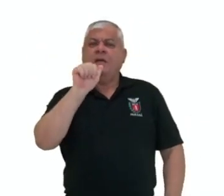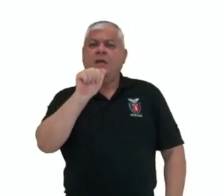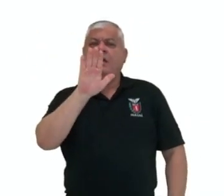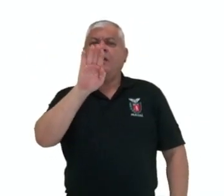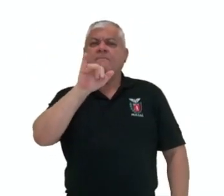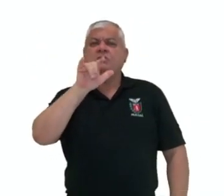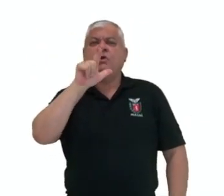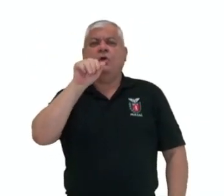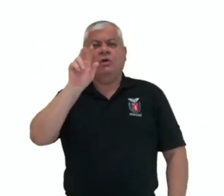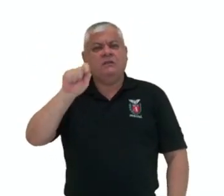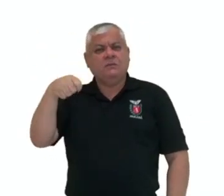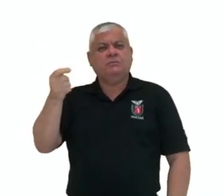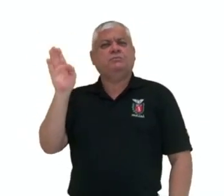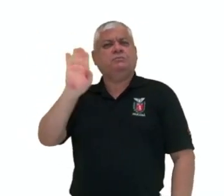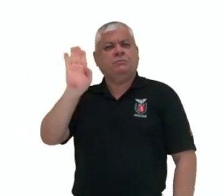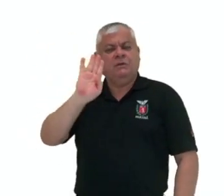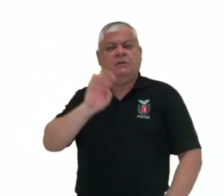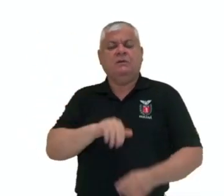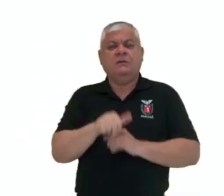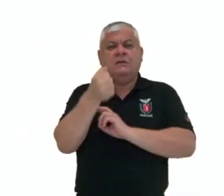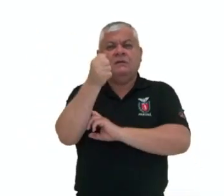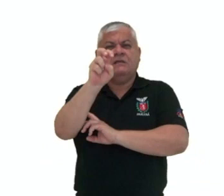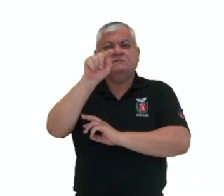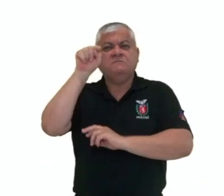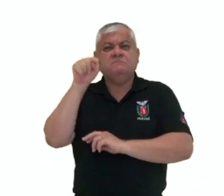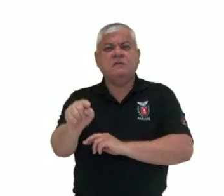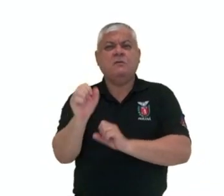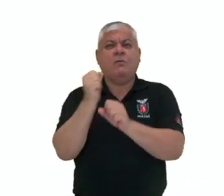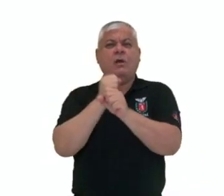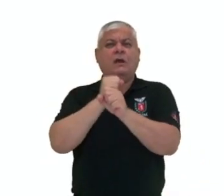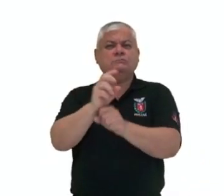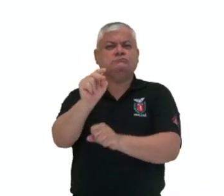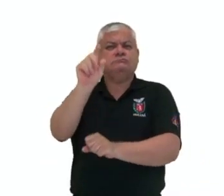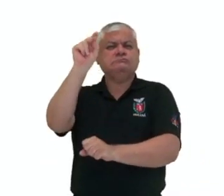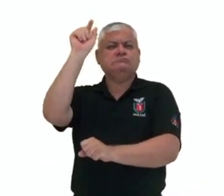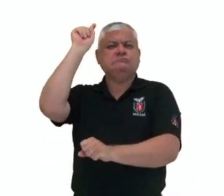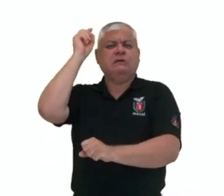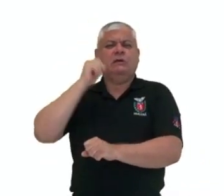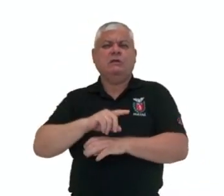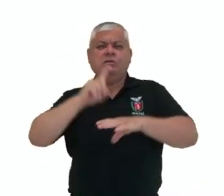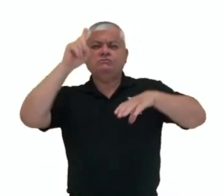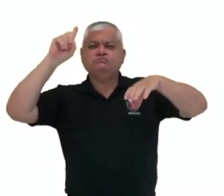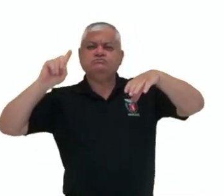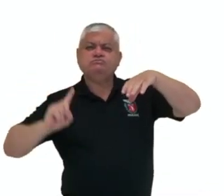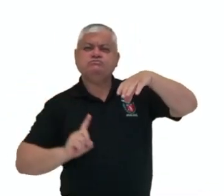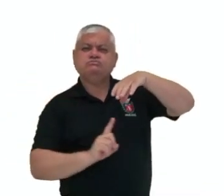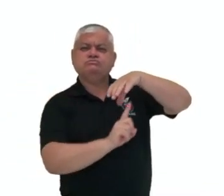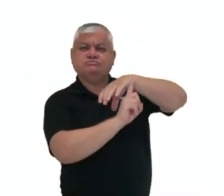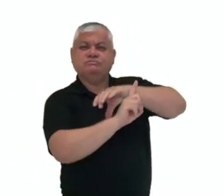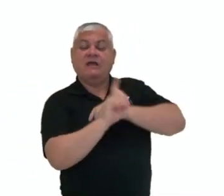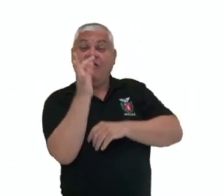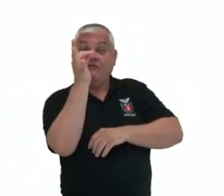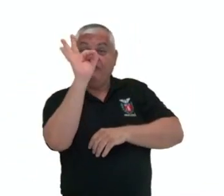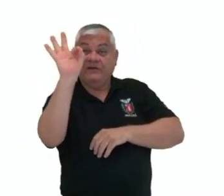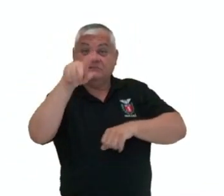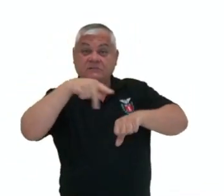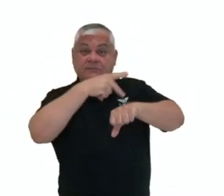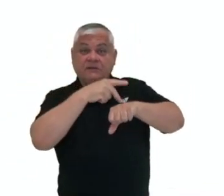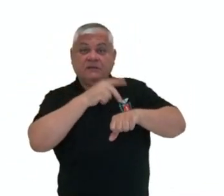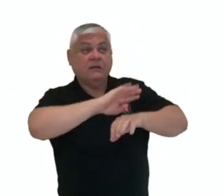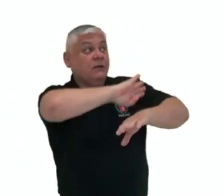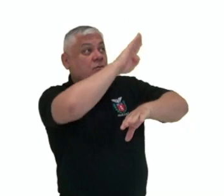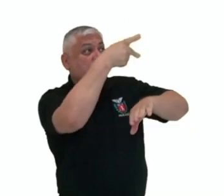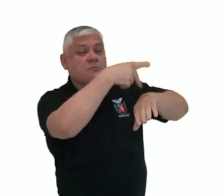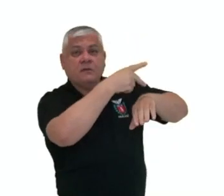de 15 mil anos atrás, em desenhos nas cavernas da França, assim como nos